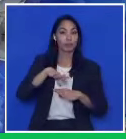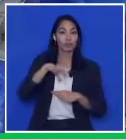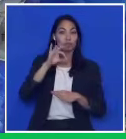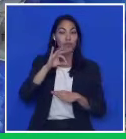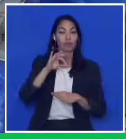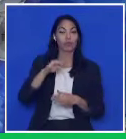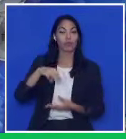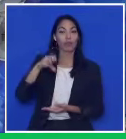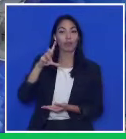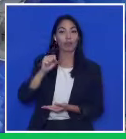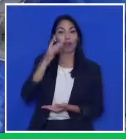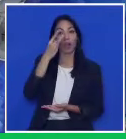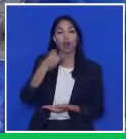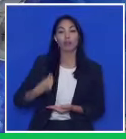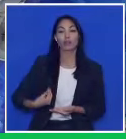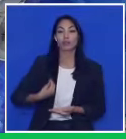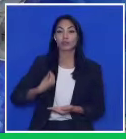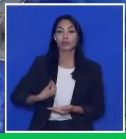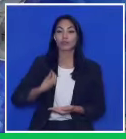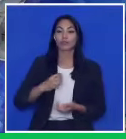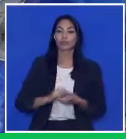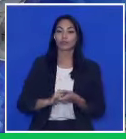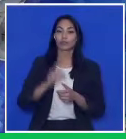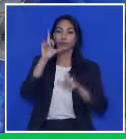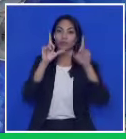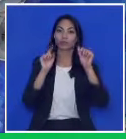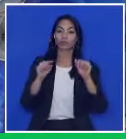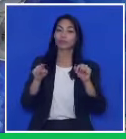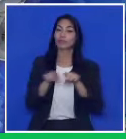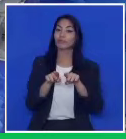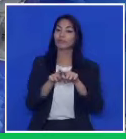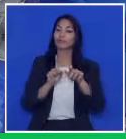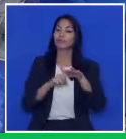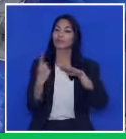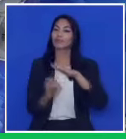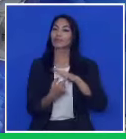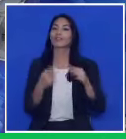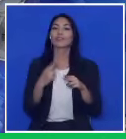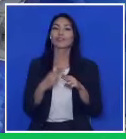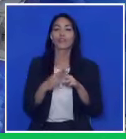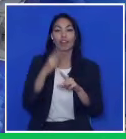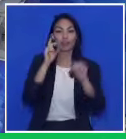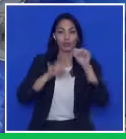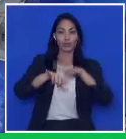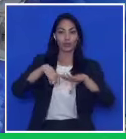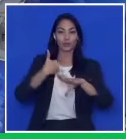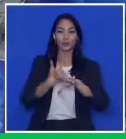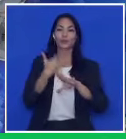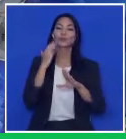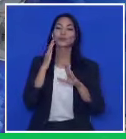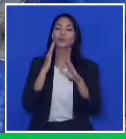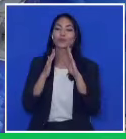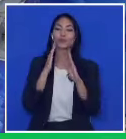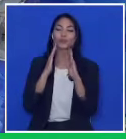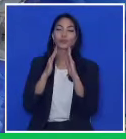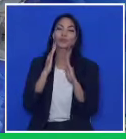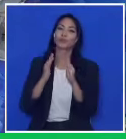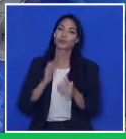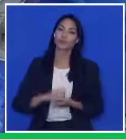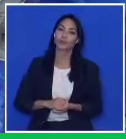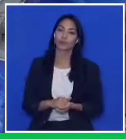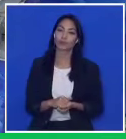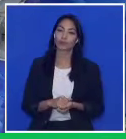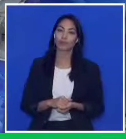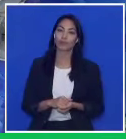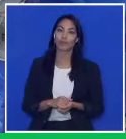sorteio da Mega Sena com transmissão ao vivo pela Rede TV e também pelas redes sociais da Caixa e da Rede TV, no YouTube e